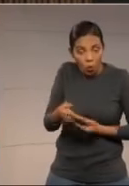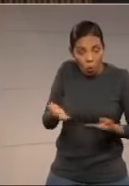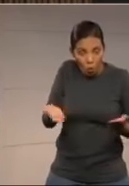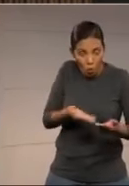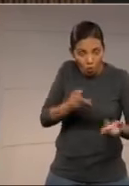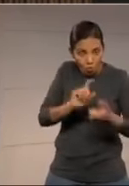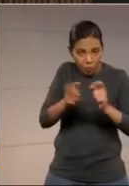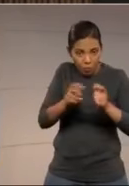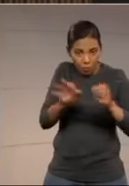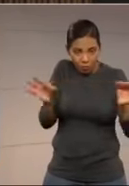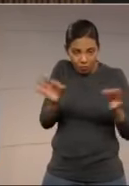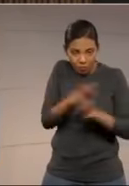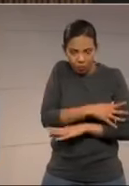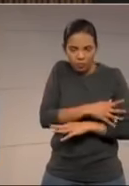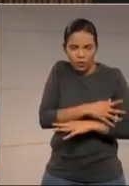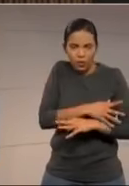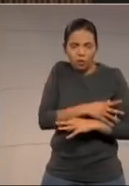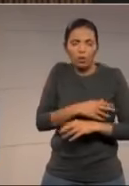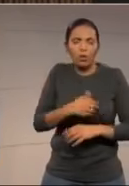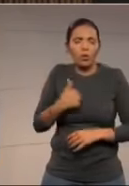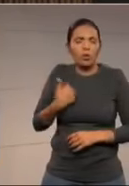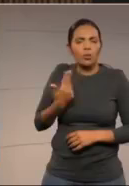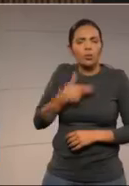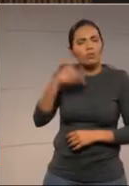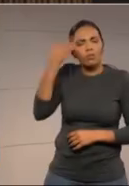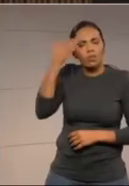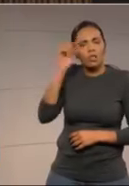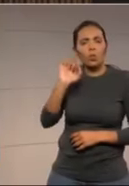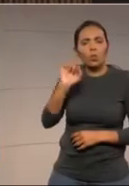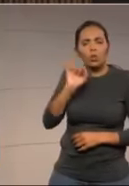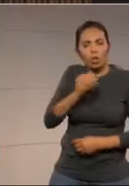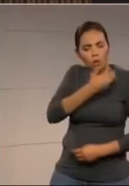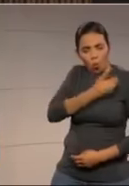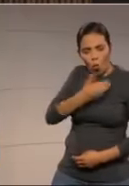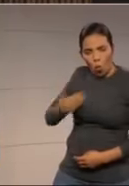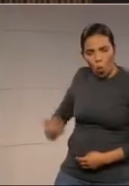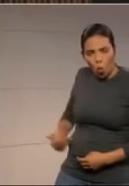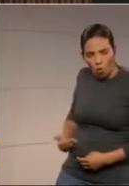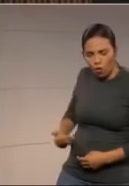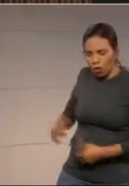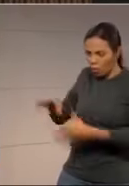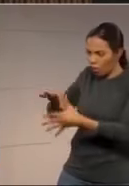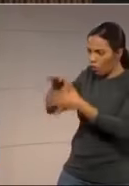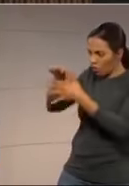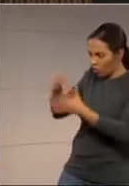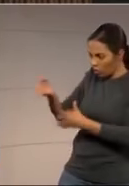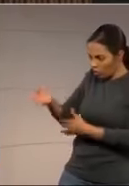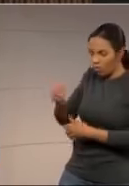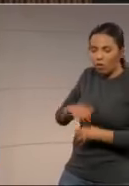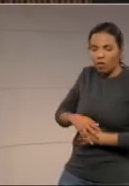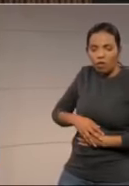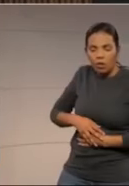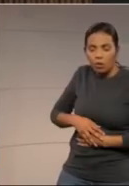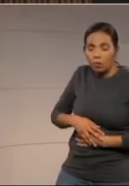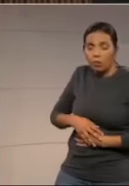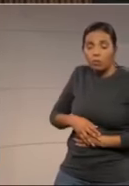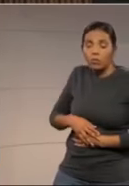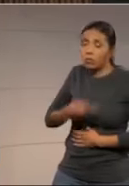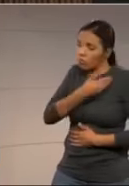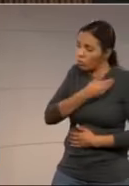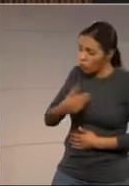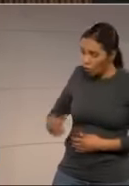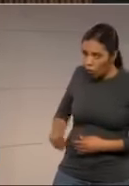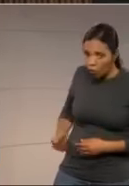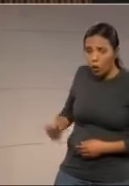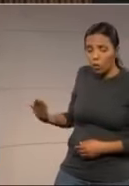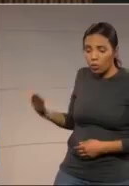audiência pública, é que o governo do Estado, líder Hussen, possa participar efetivamente de